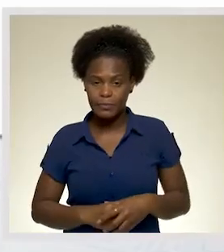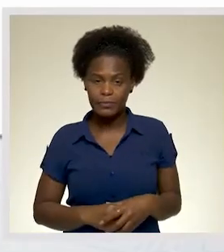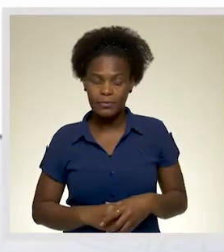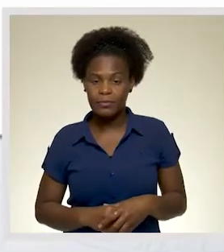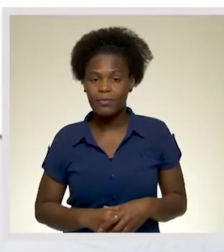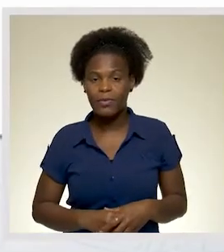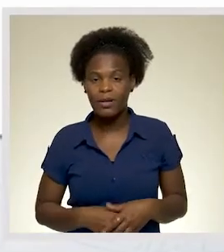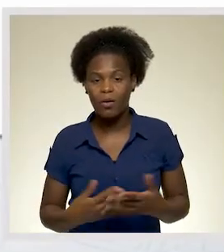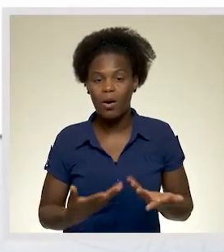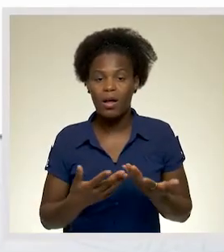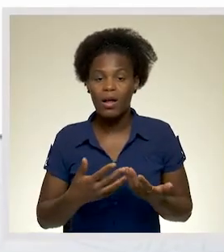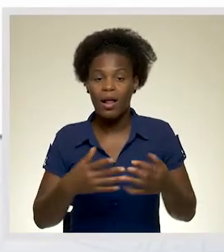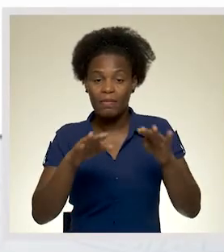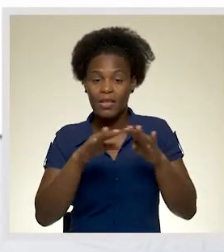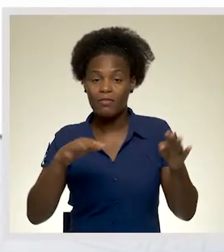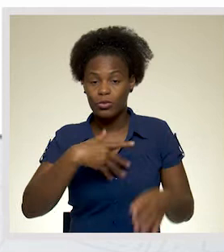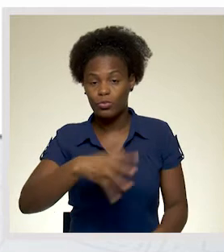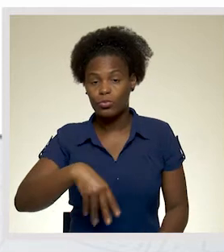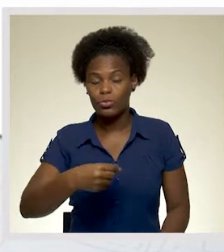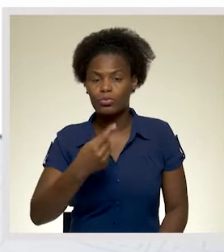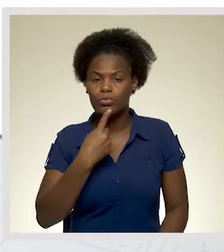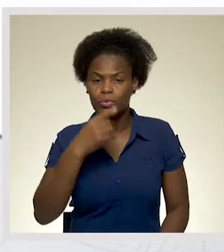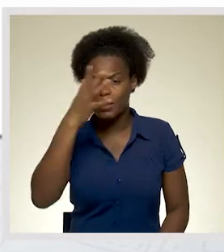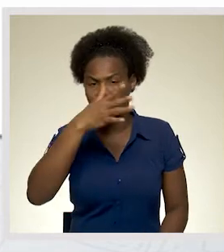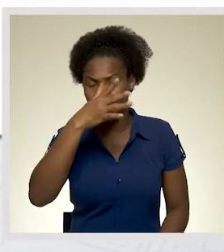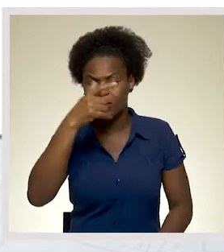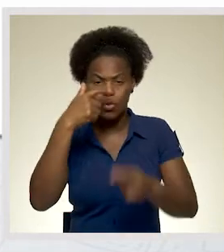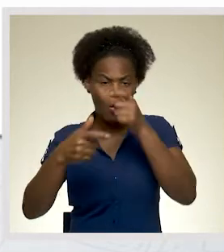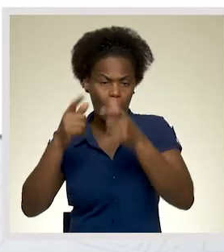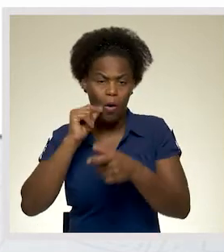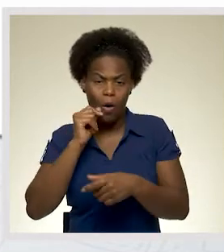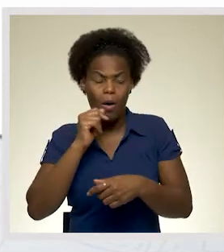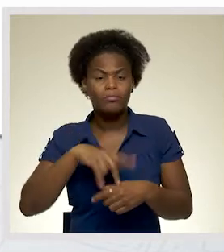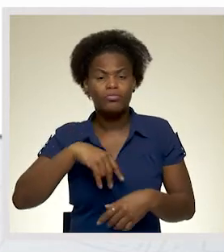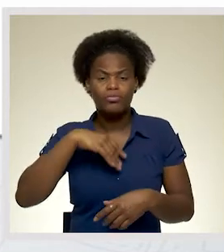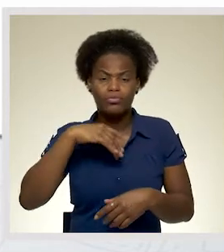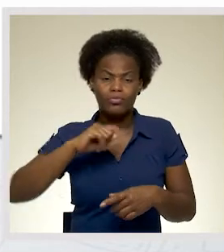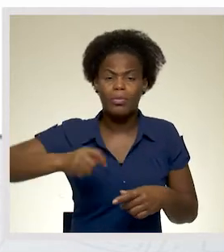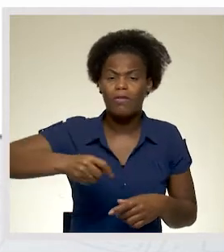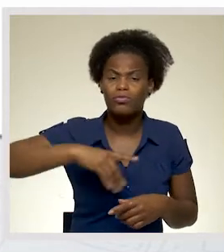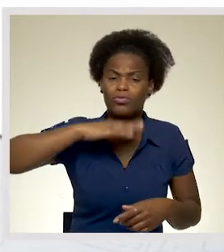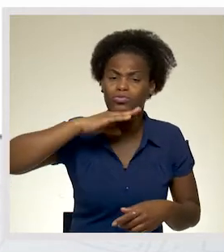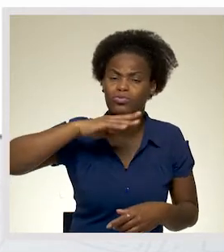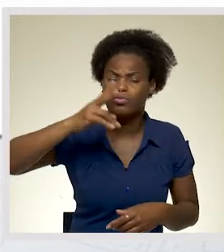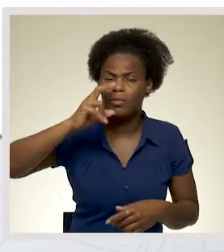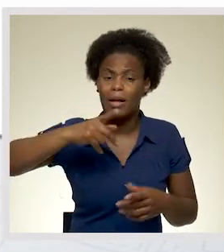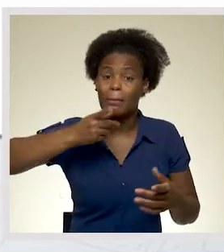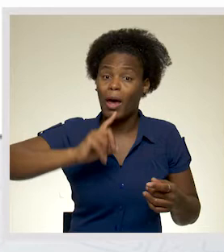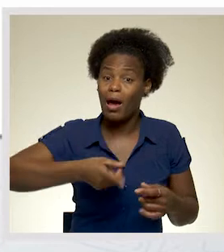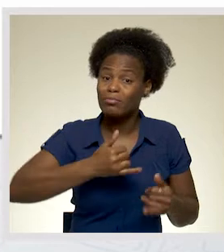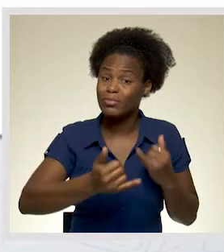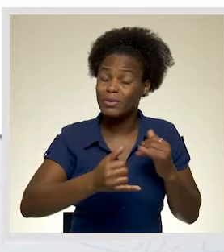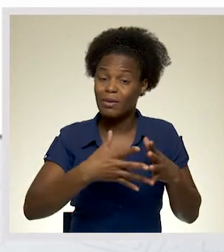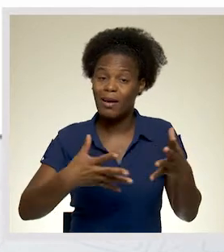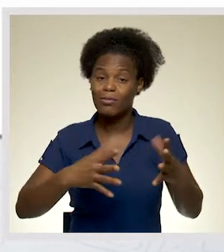A nível mundial, muitas atividades humanas têm provocado a poluição, que é uma grande ameaça ao